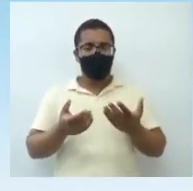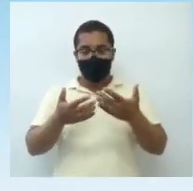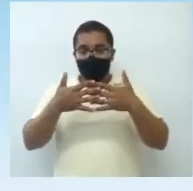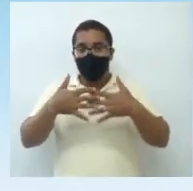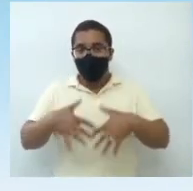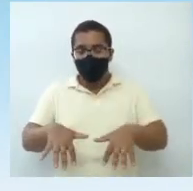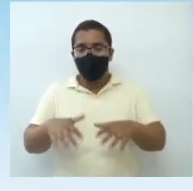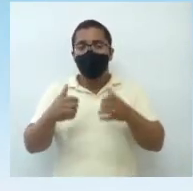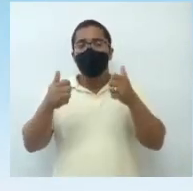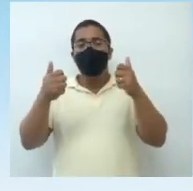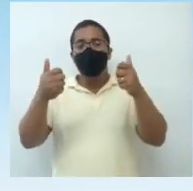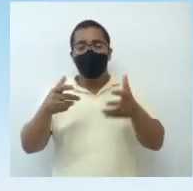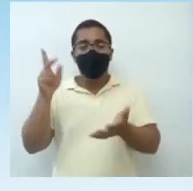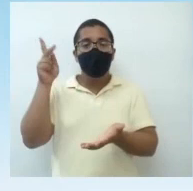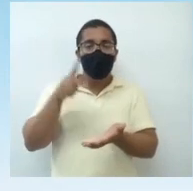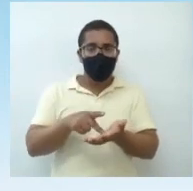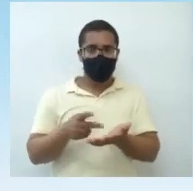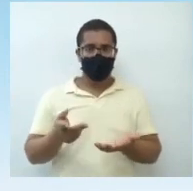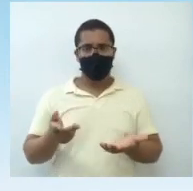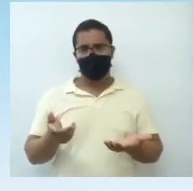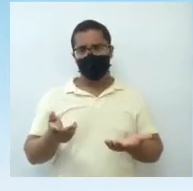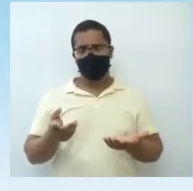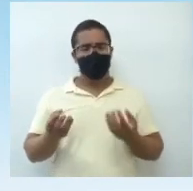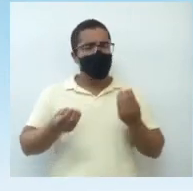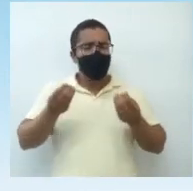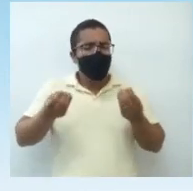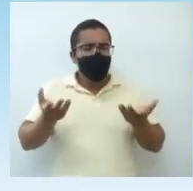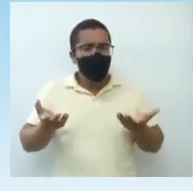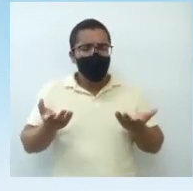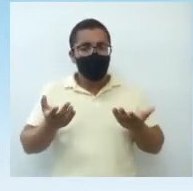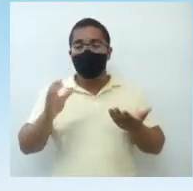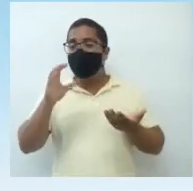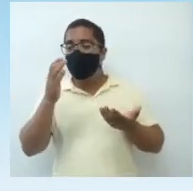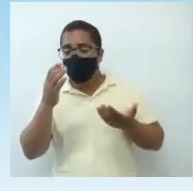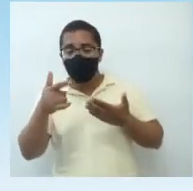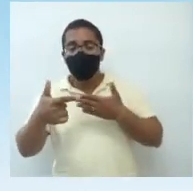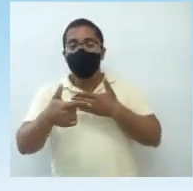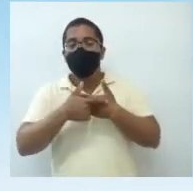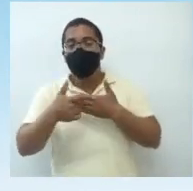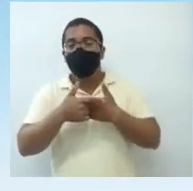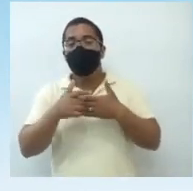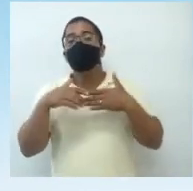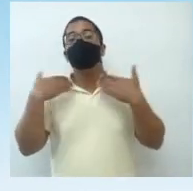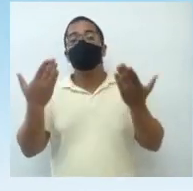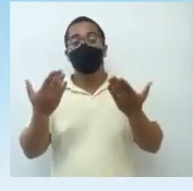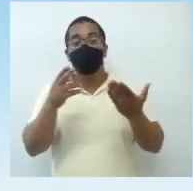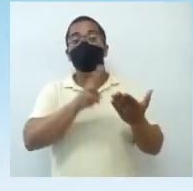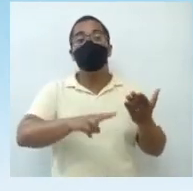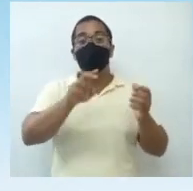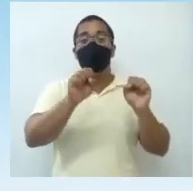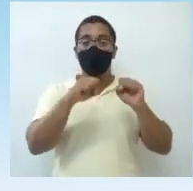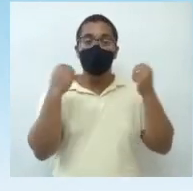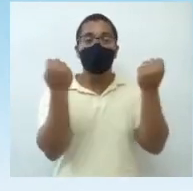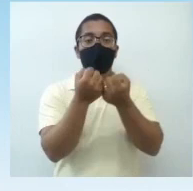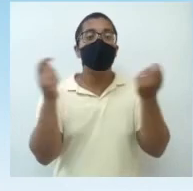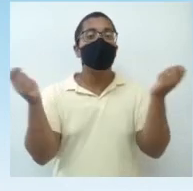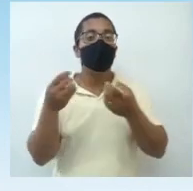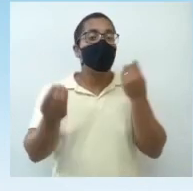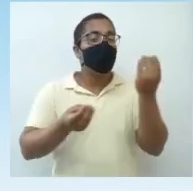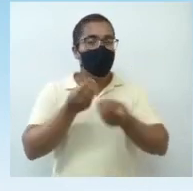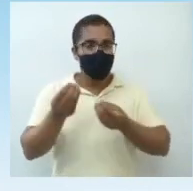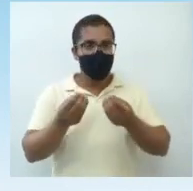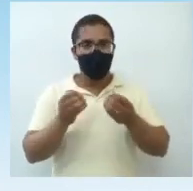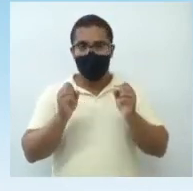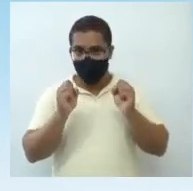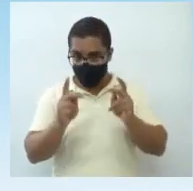natureza vai explicar a realidade qual é o papel da ciência e sua utilização na sociedade OK